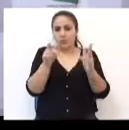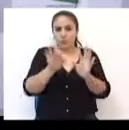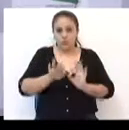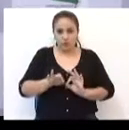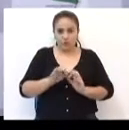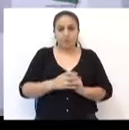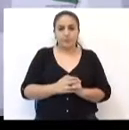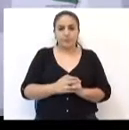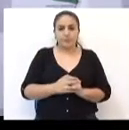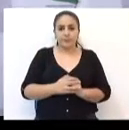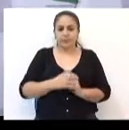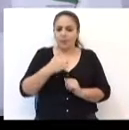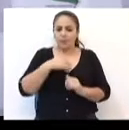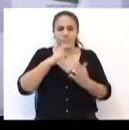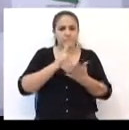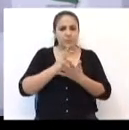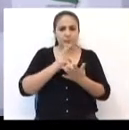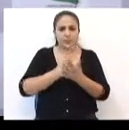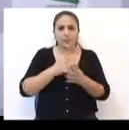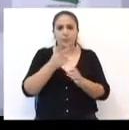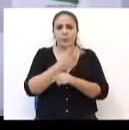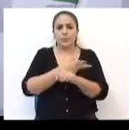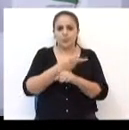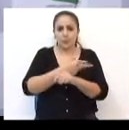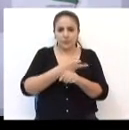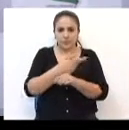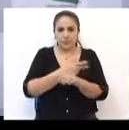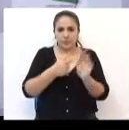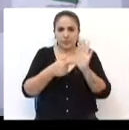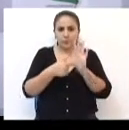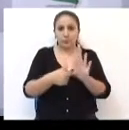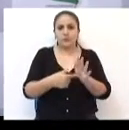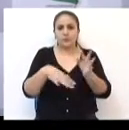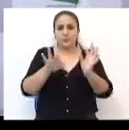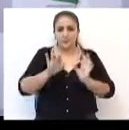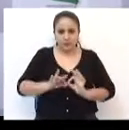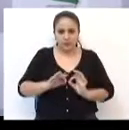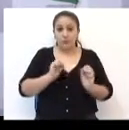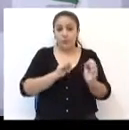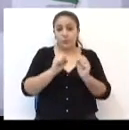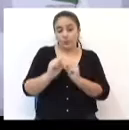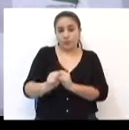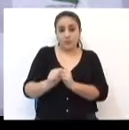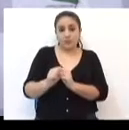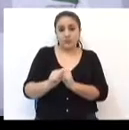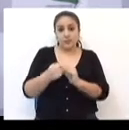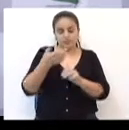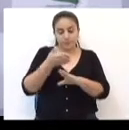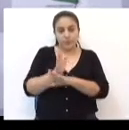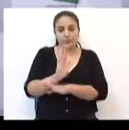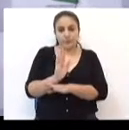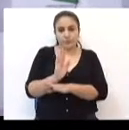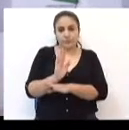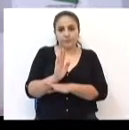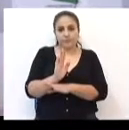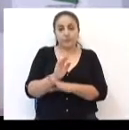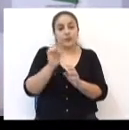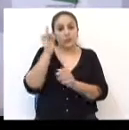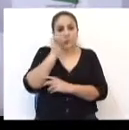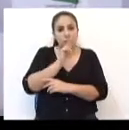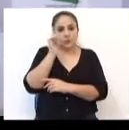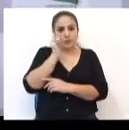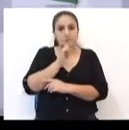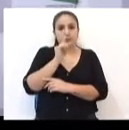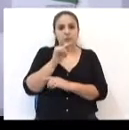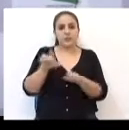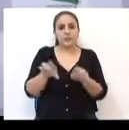projetos. E eu sempre busquei, então, apresentar projetos que pudessem, de fato, ser aprovados, que